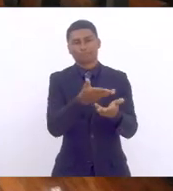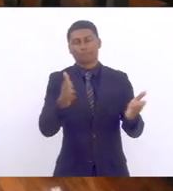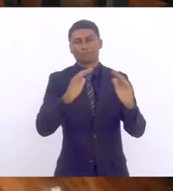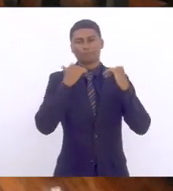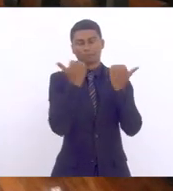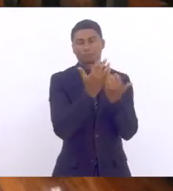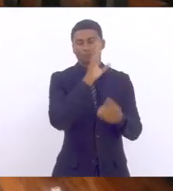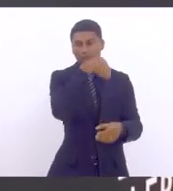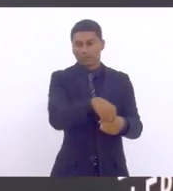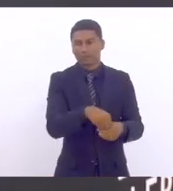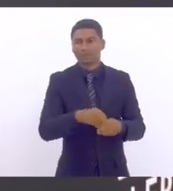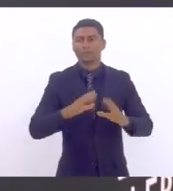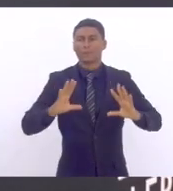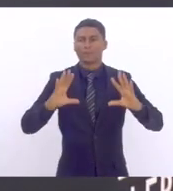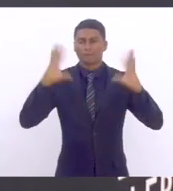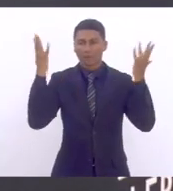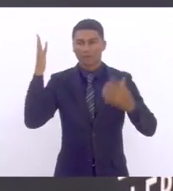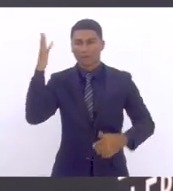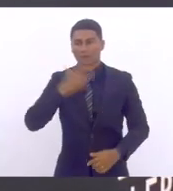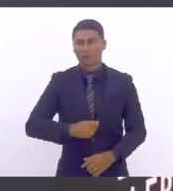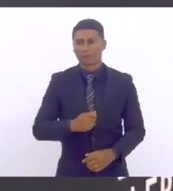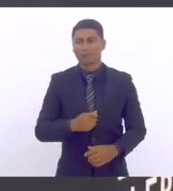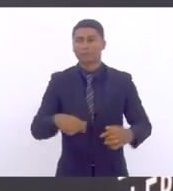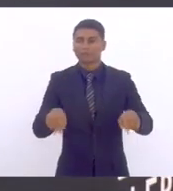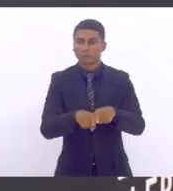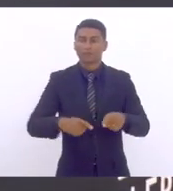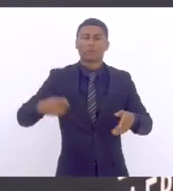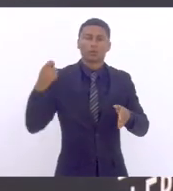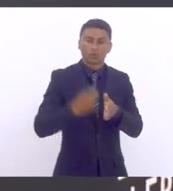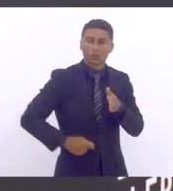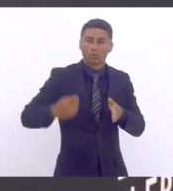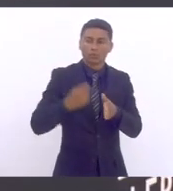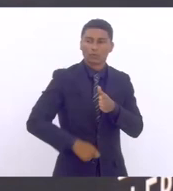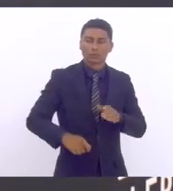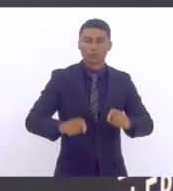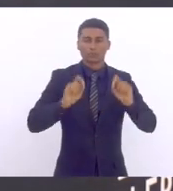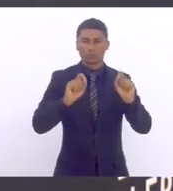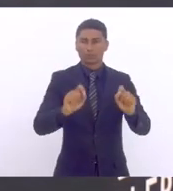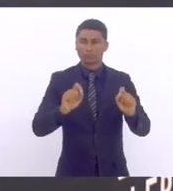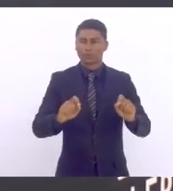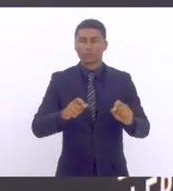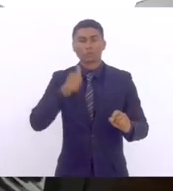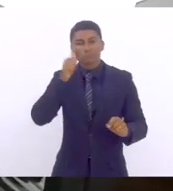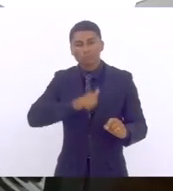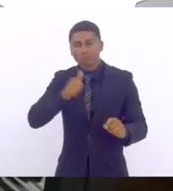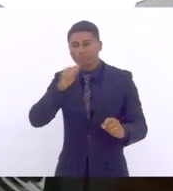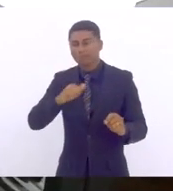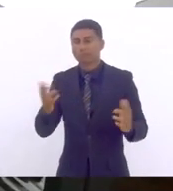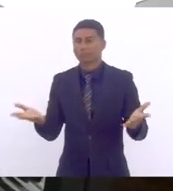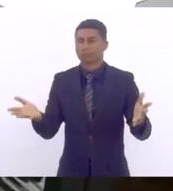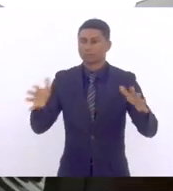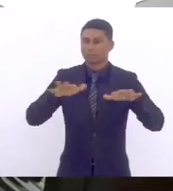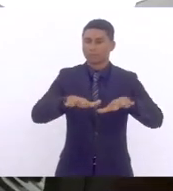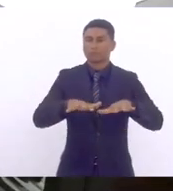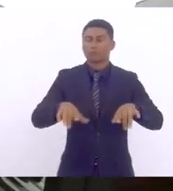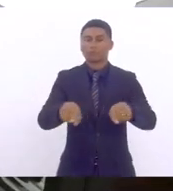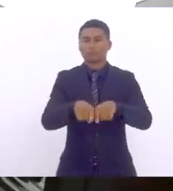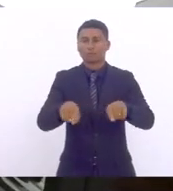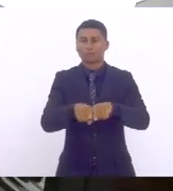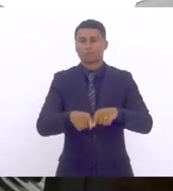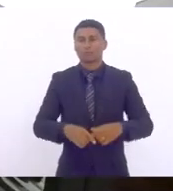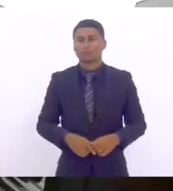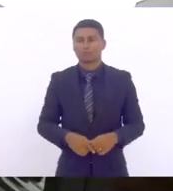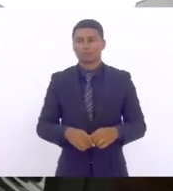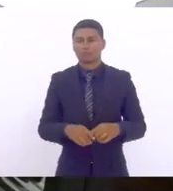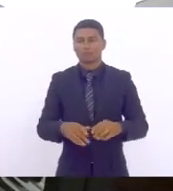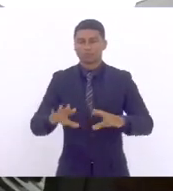que fazem uma festa bonita, mas também que luta pela inclusão das mulheres, que luta pela inclusão e respeito da